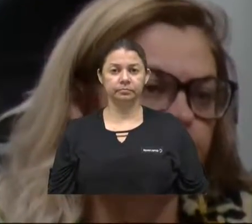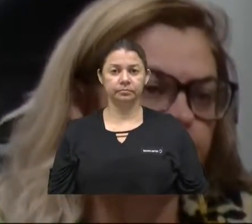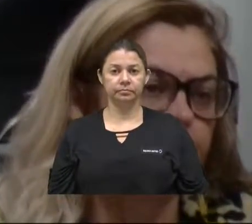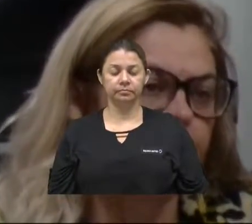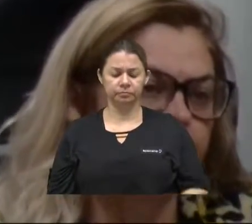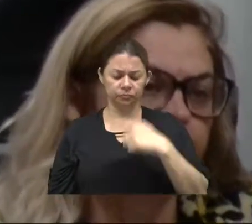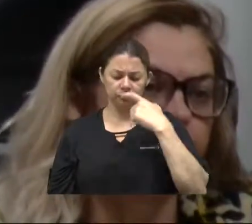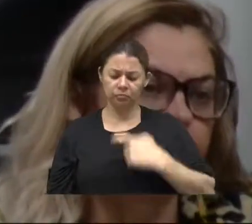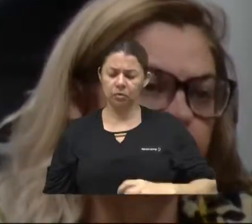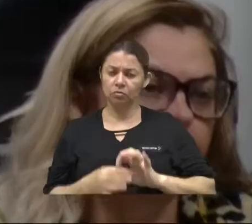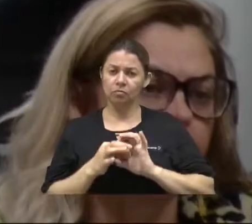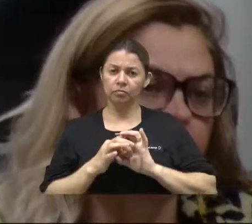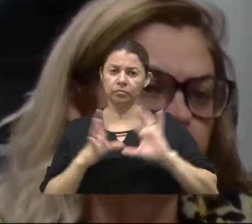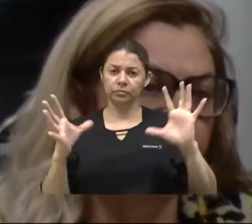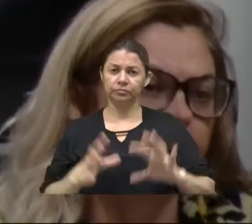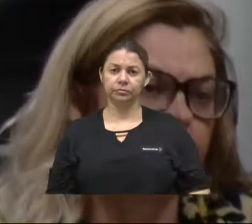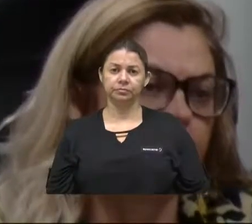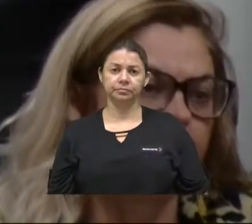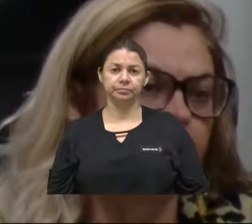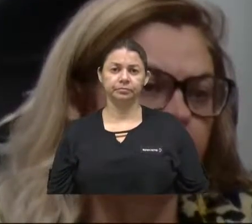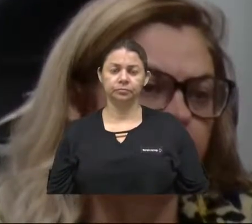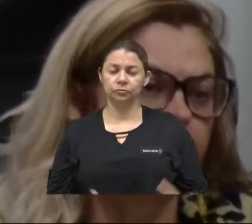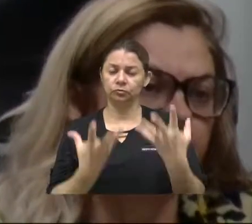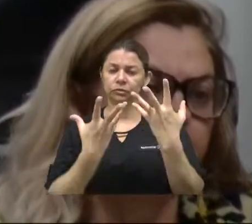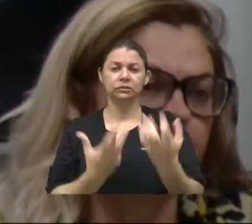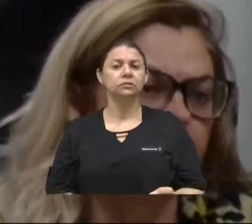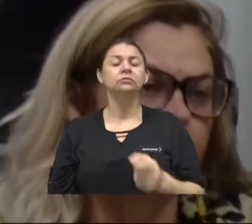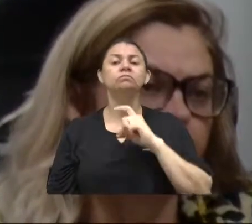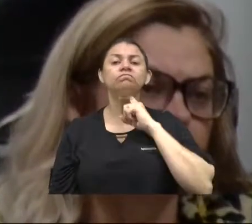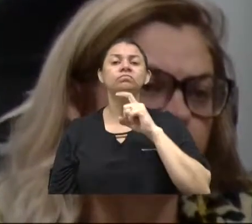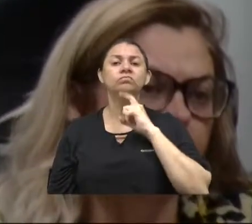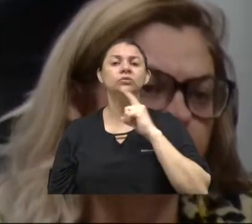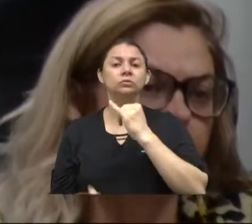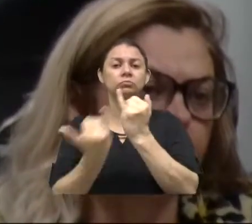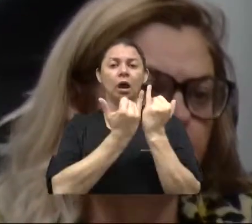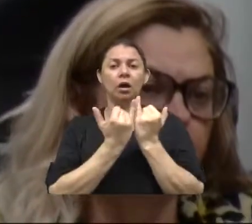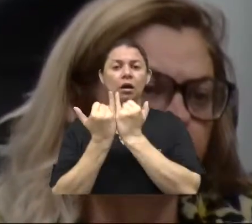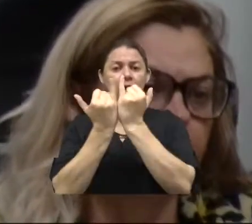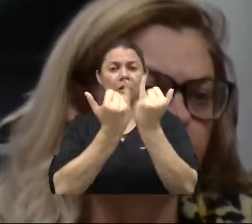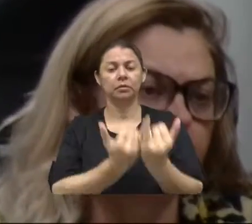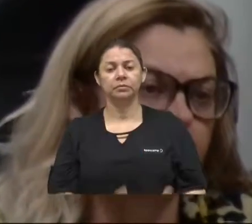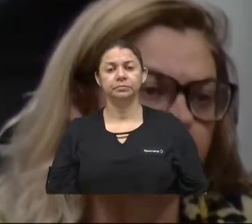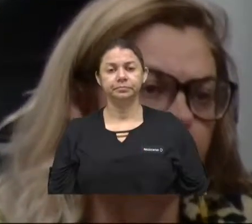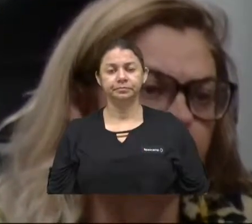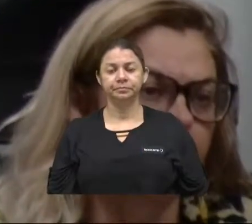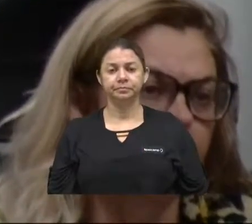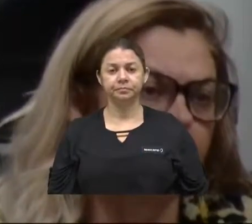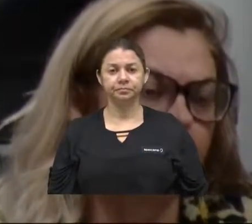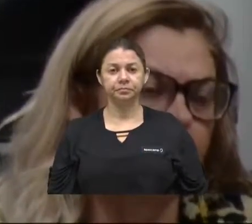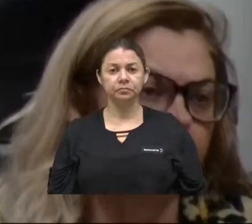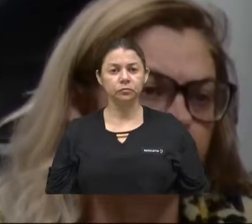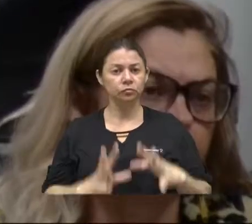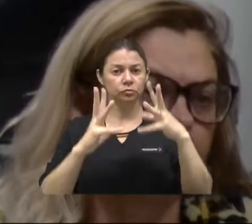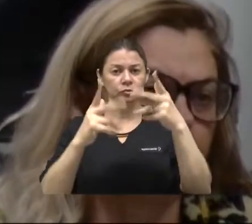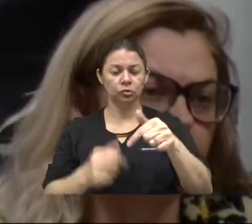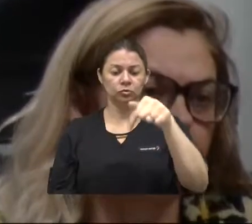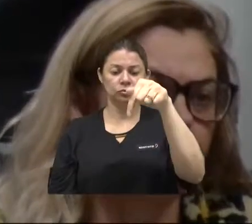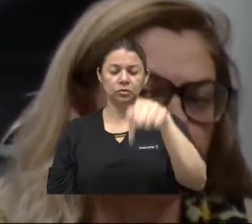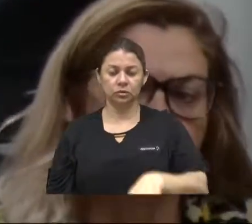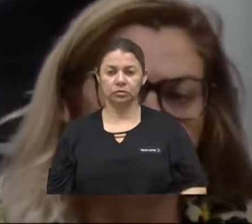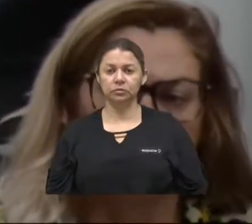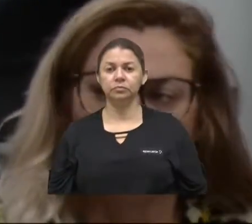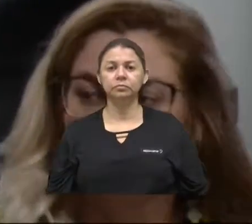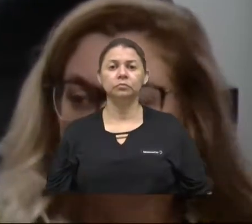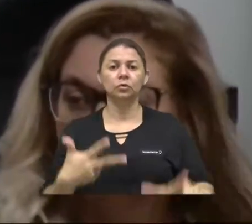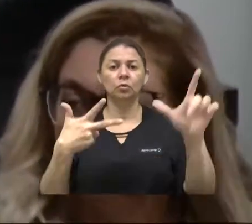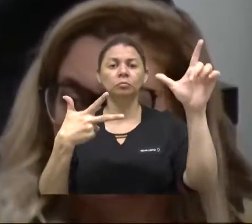minha pessoa. Então, que fique claro, essa casa é independente. Poder Legislativo